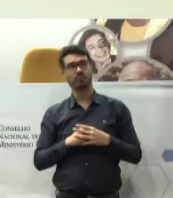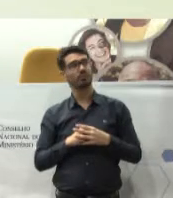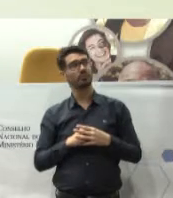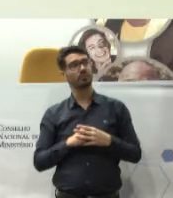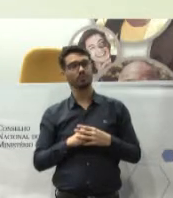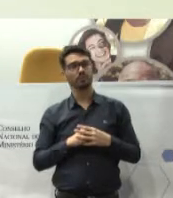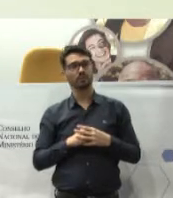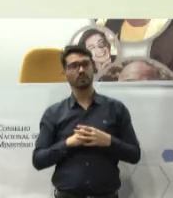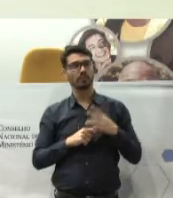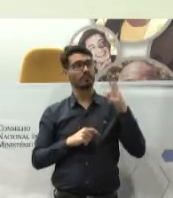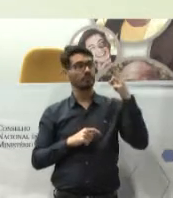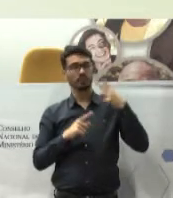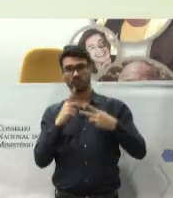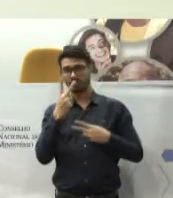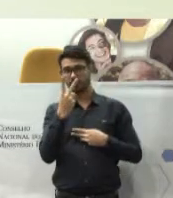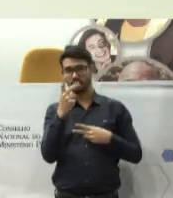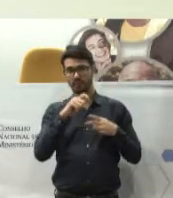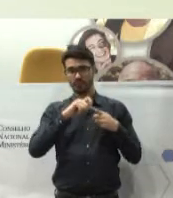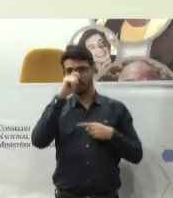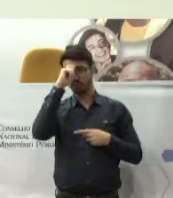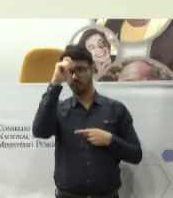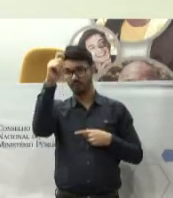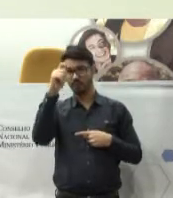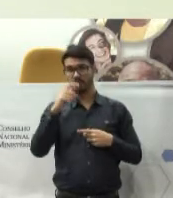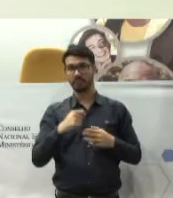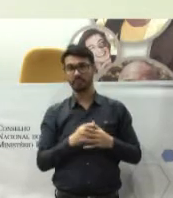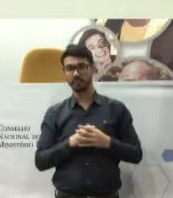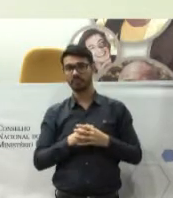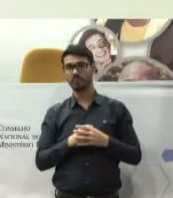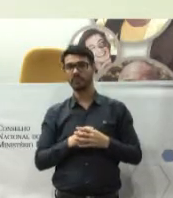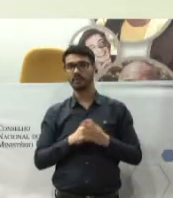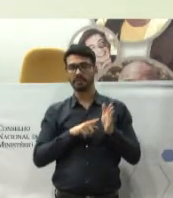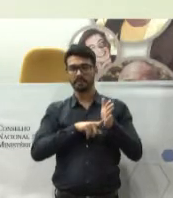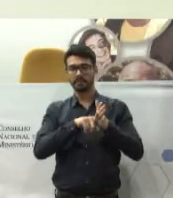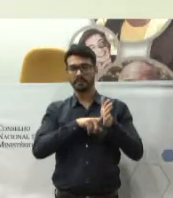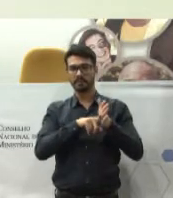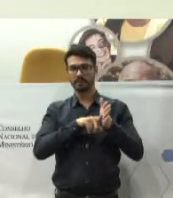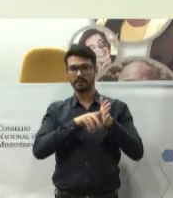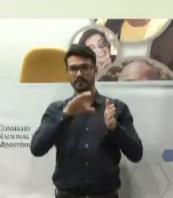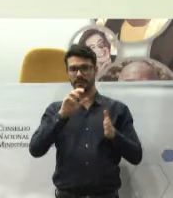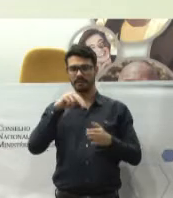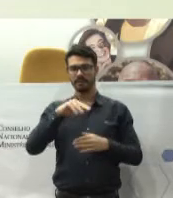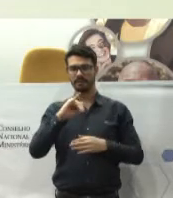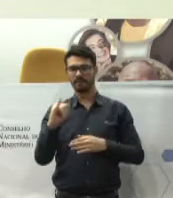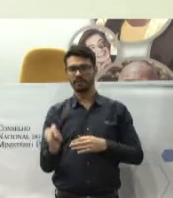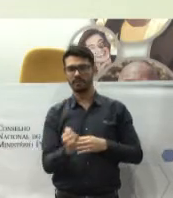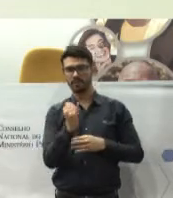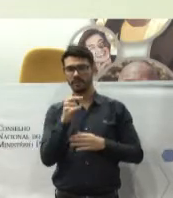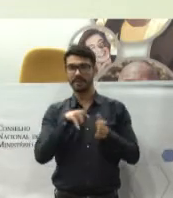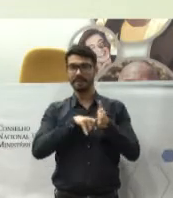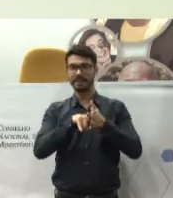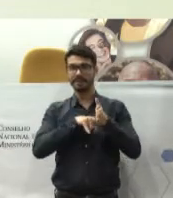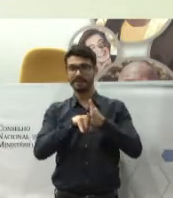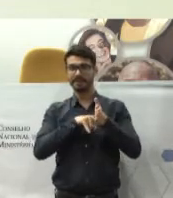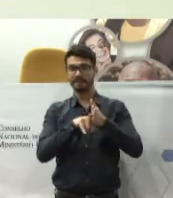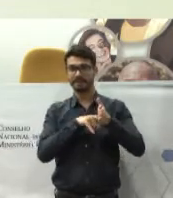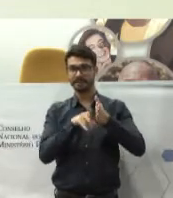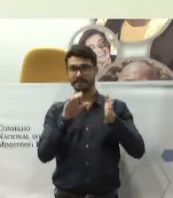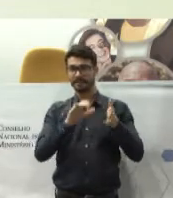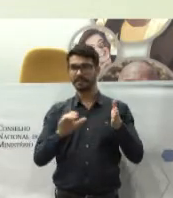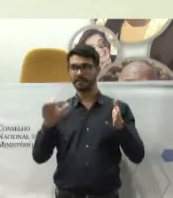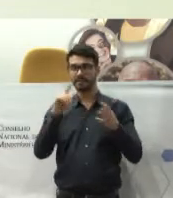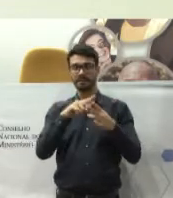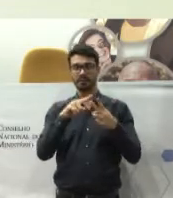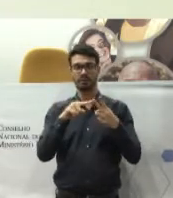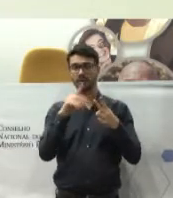Nós temos algumas pesquisas empíricas, né? Se nós formos analisar agora, o CNJ tem investido nessas pesquisas empíricas, nós temos pelo